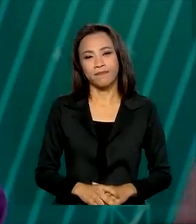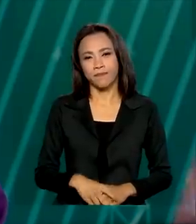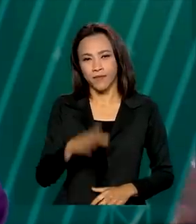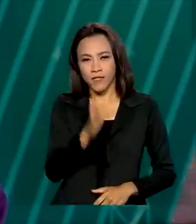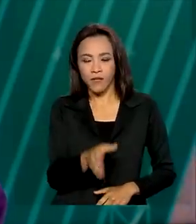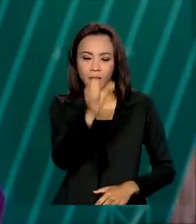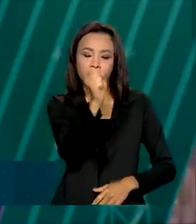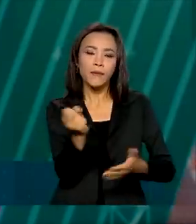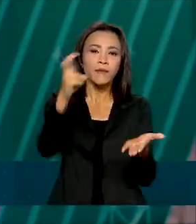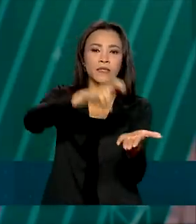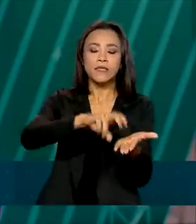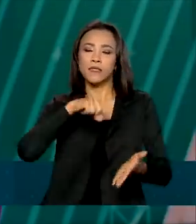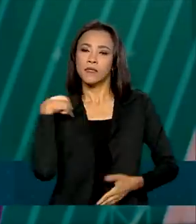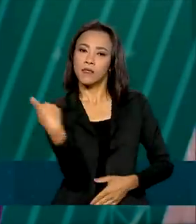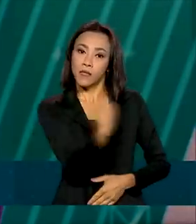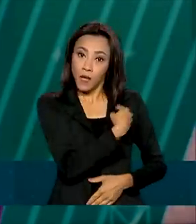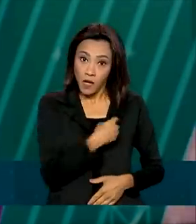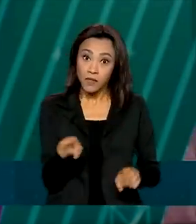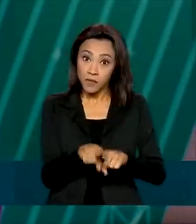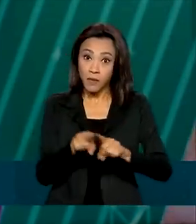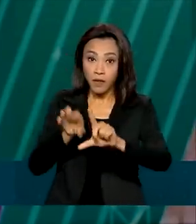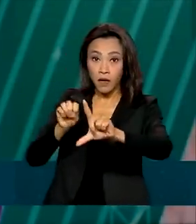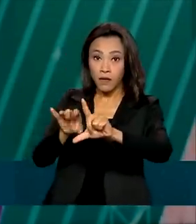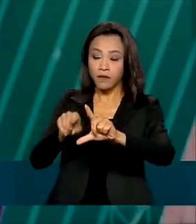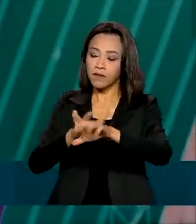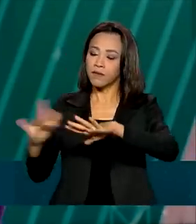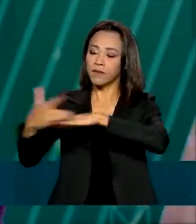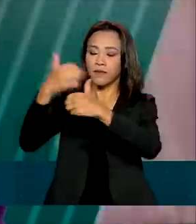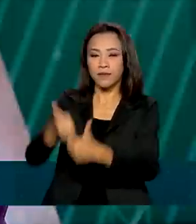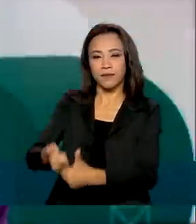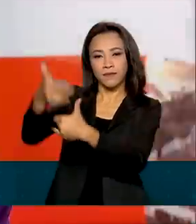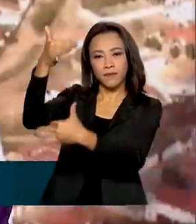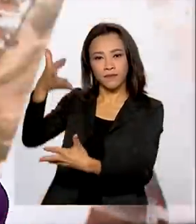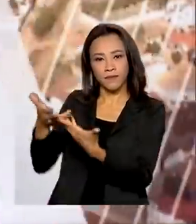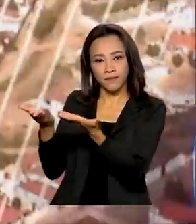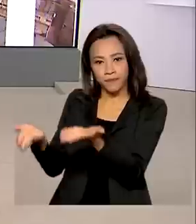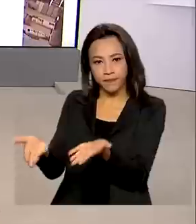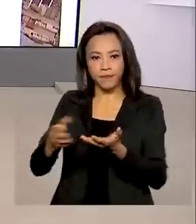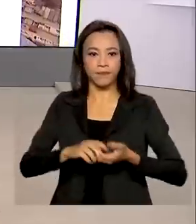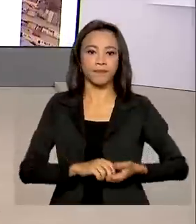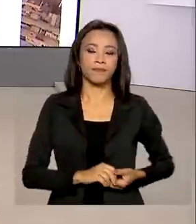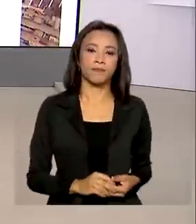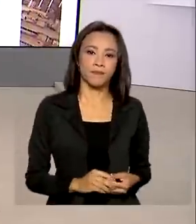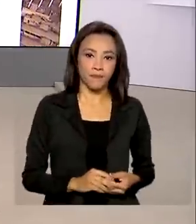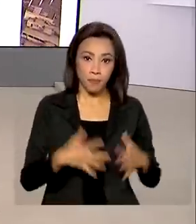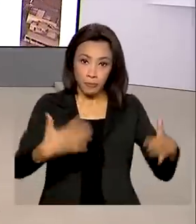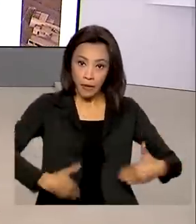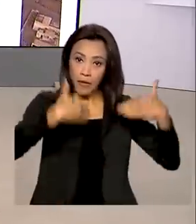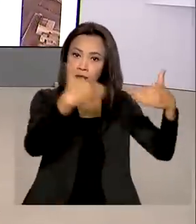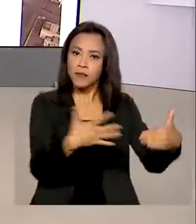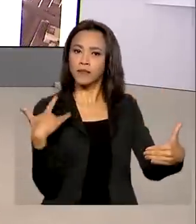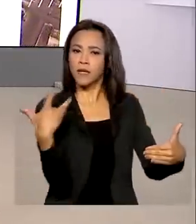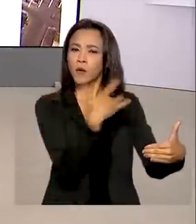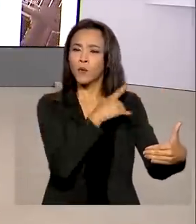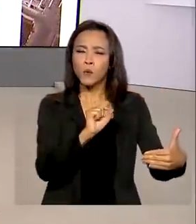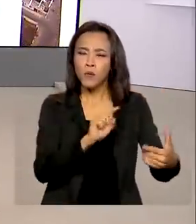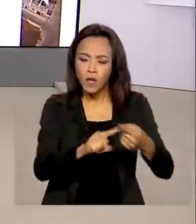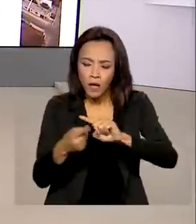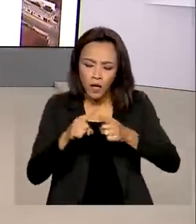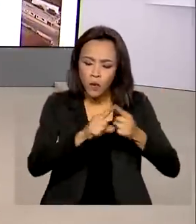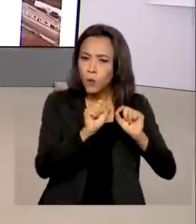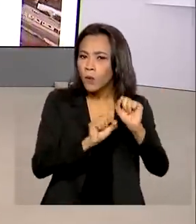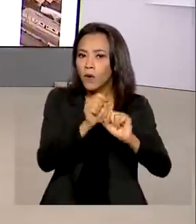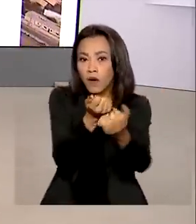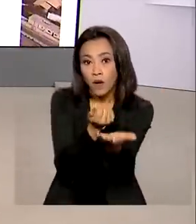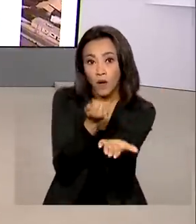há 8 horas da manhã nós estamos ao vivo também pelas redes sociais e o Ministério da Saúde articula a